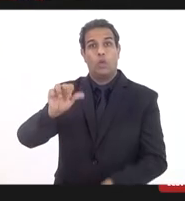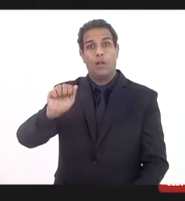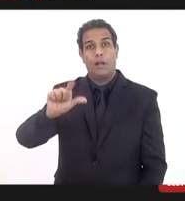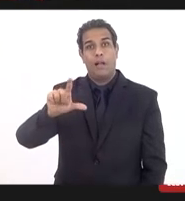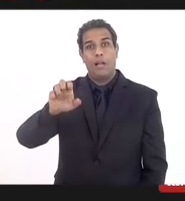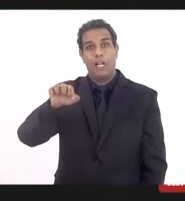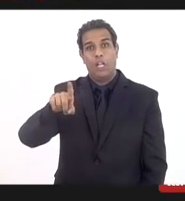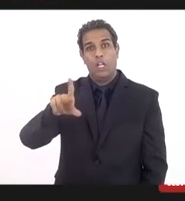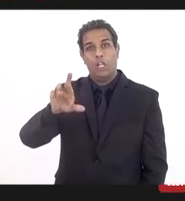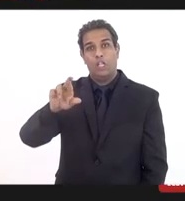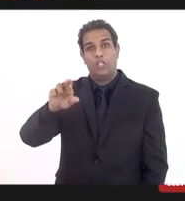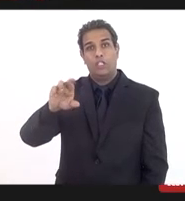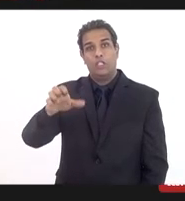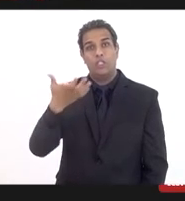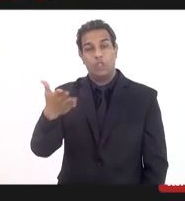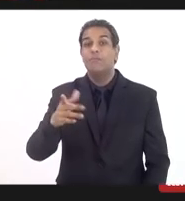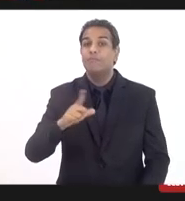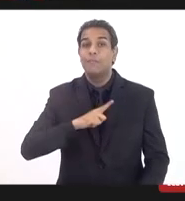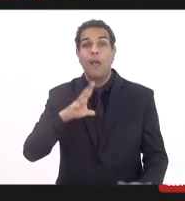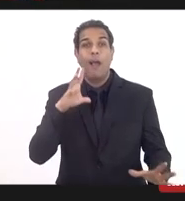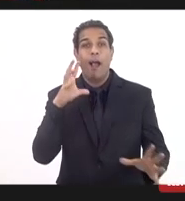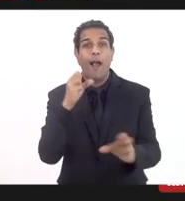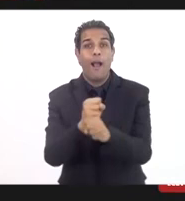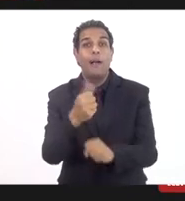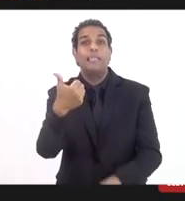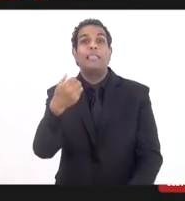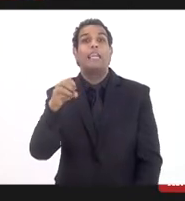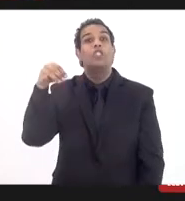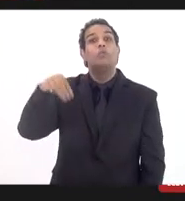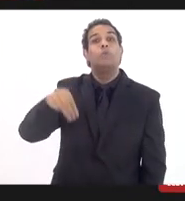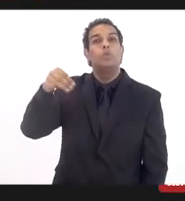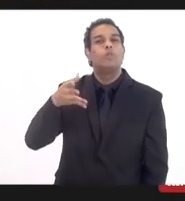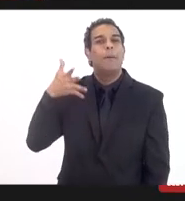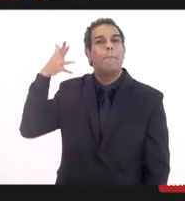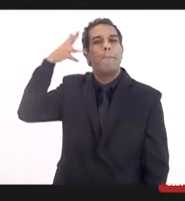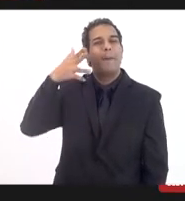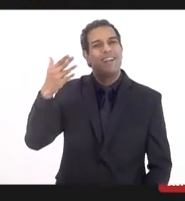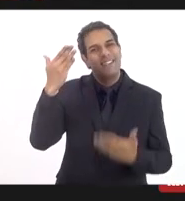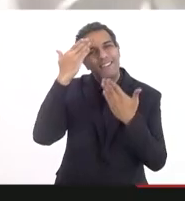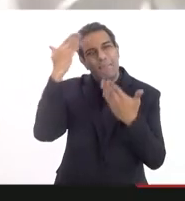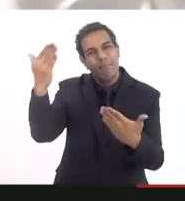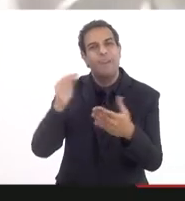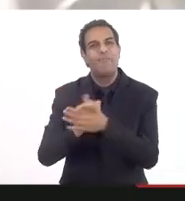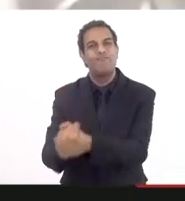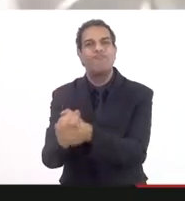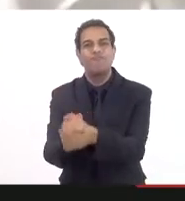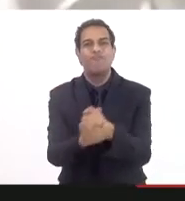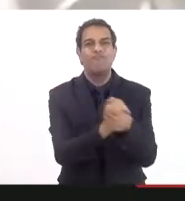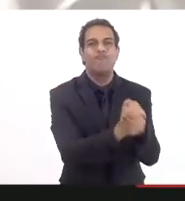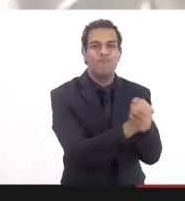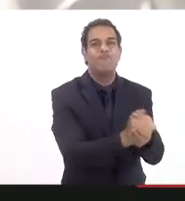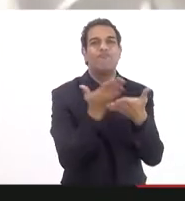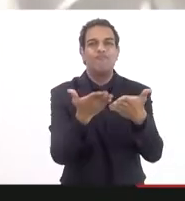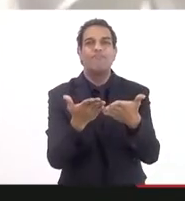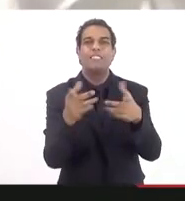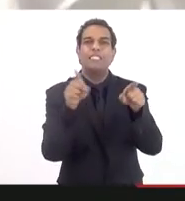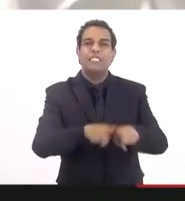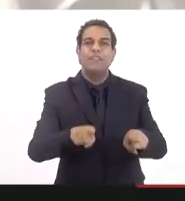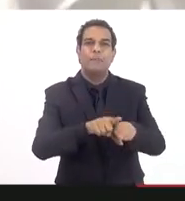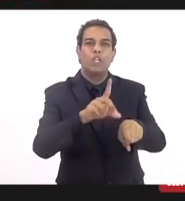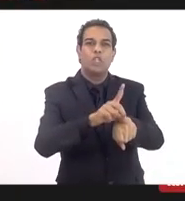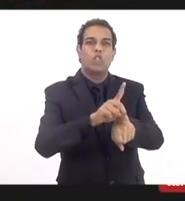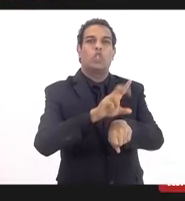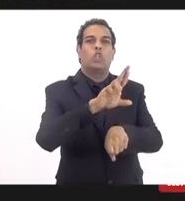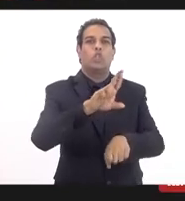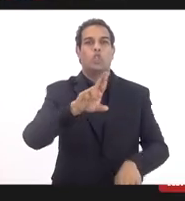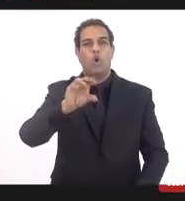muitíssimo obrigada, e o senhor tem 10 minutos para a sua manifestação. Muito obrigada mais uma vez, e saudando mais uma vez aqui doutor Rodrigo Oliveira.